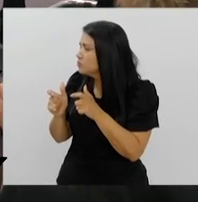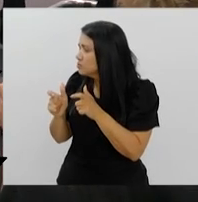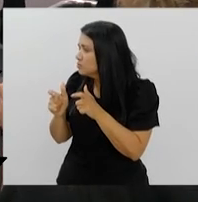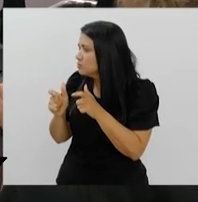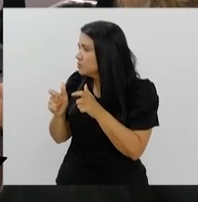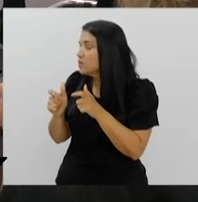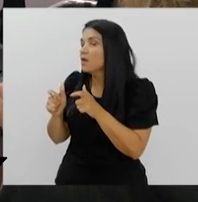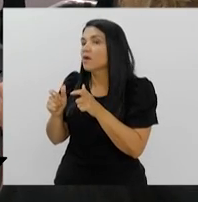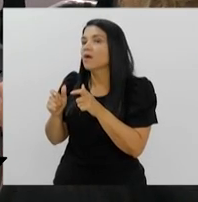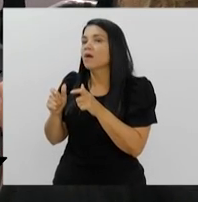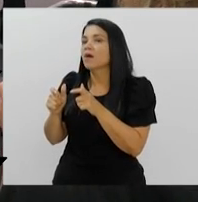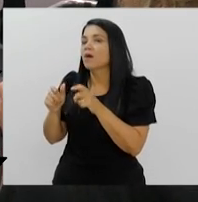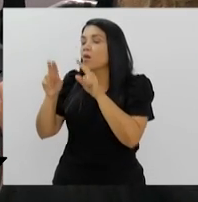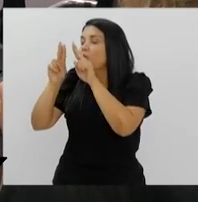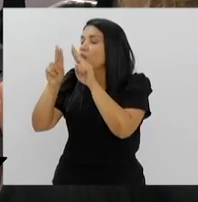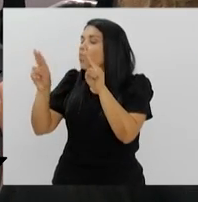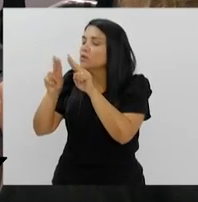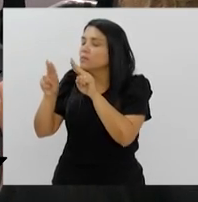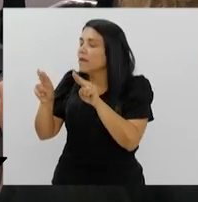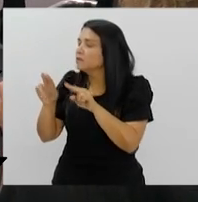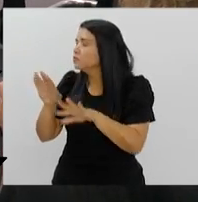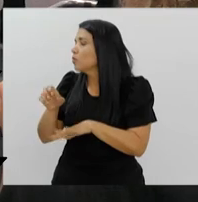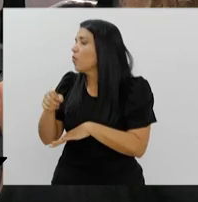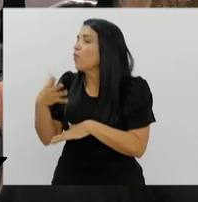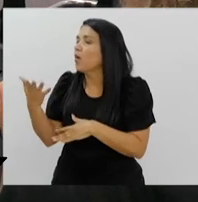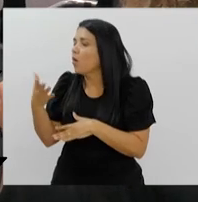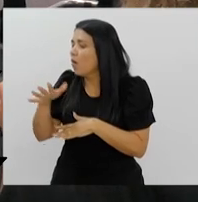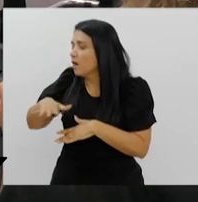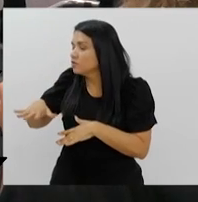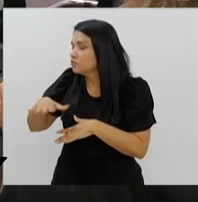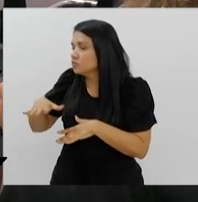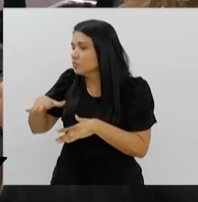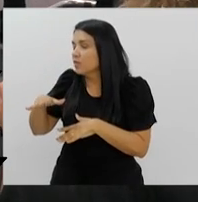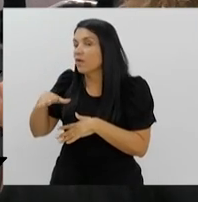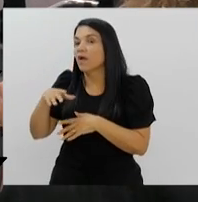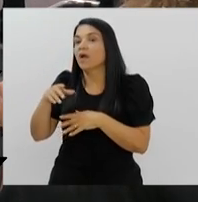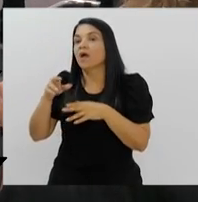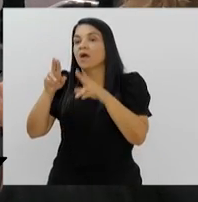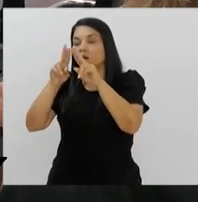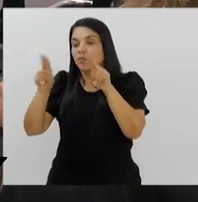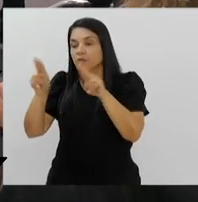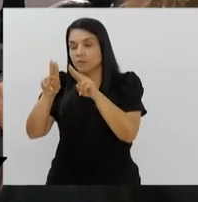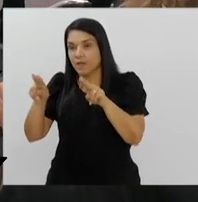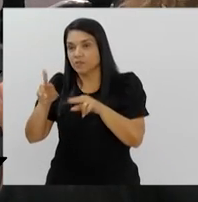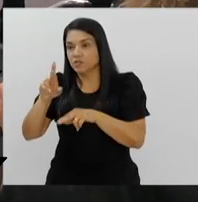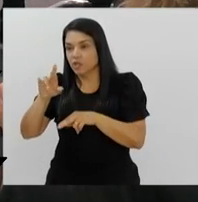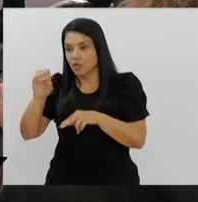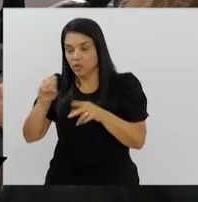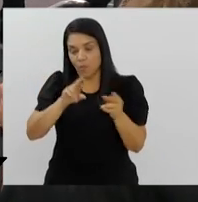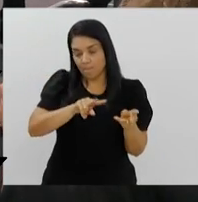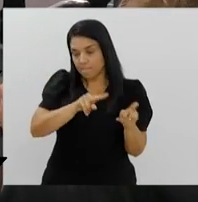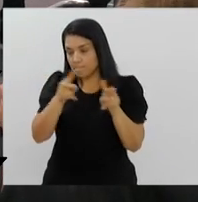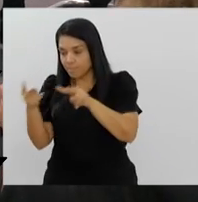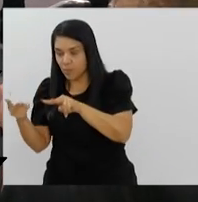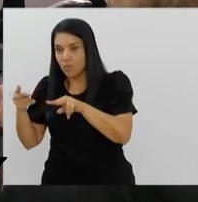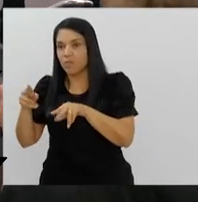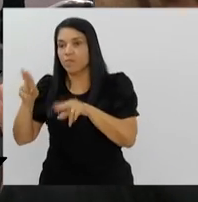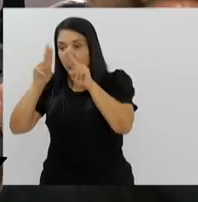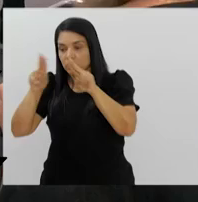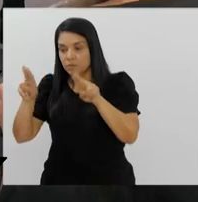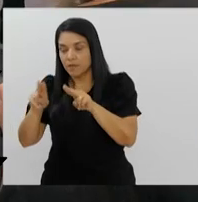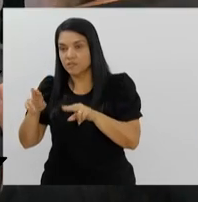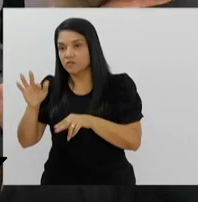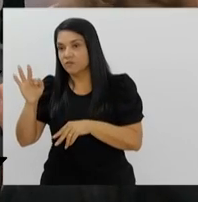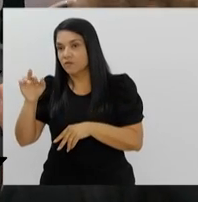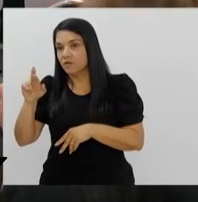Unimed sim mas qual Unimed que você da região rio nimed de rio foi para ferge tá alguém de